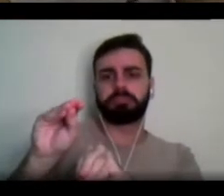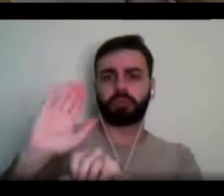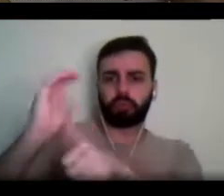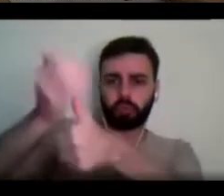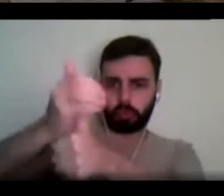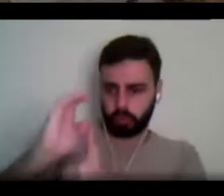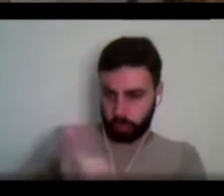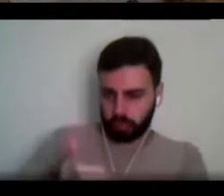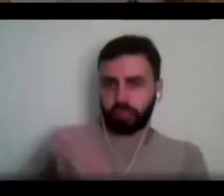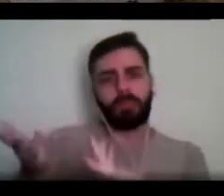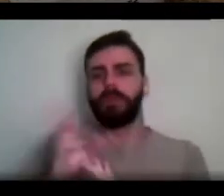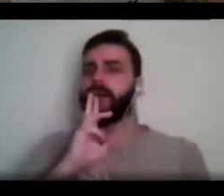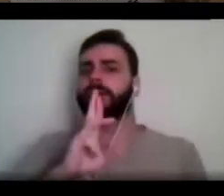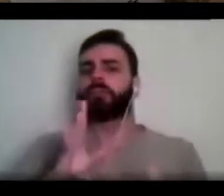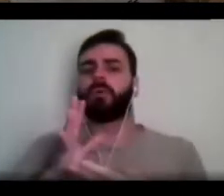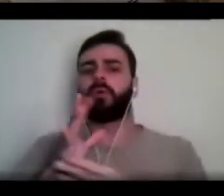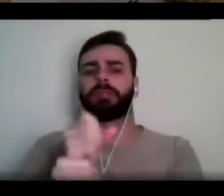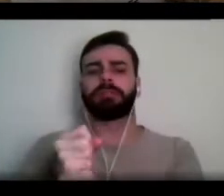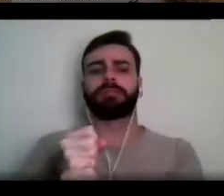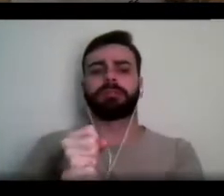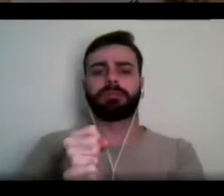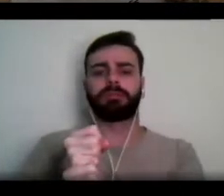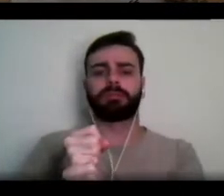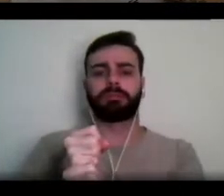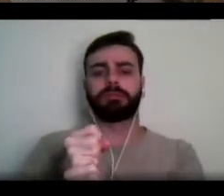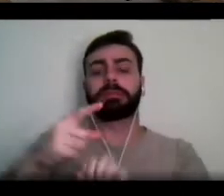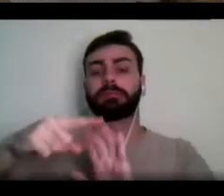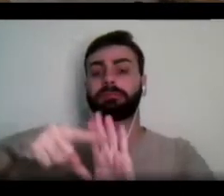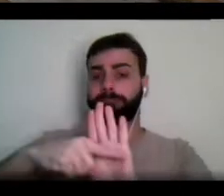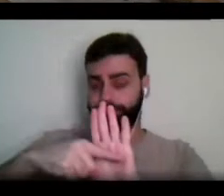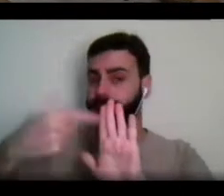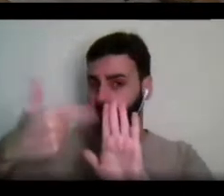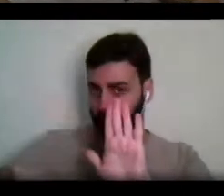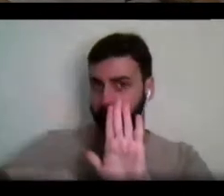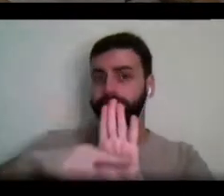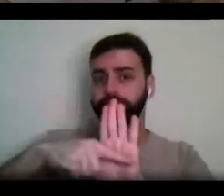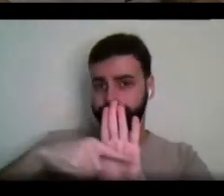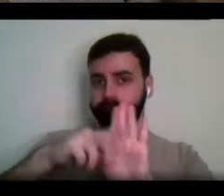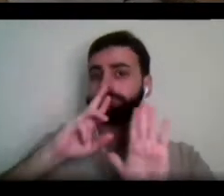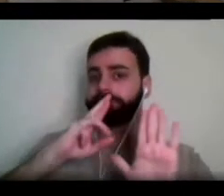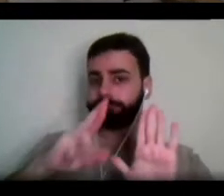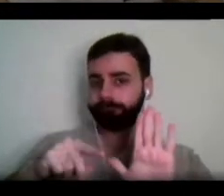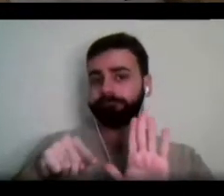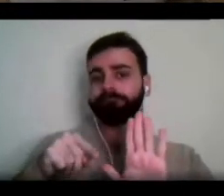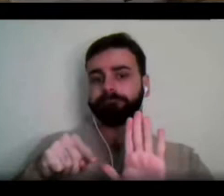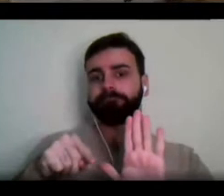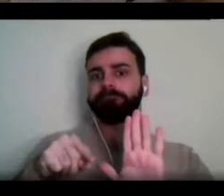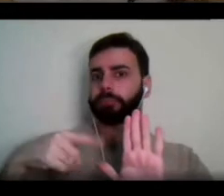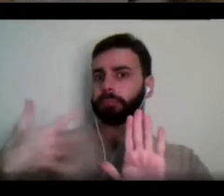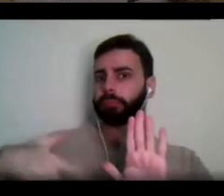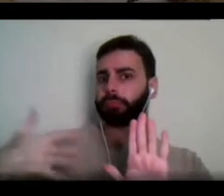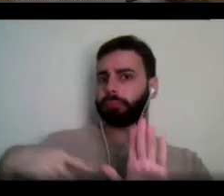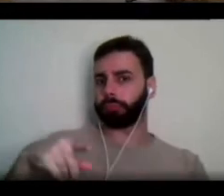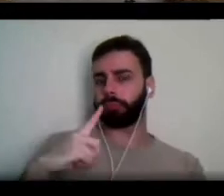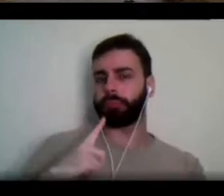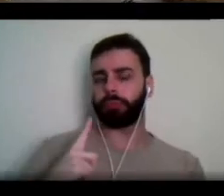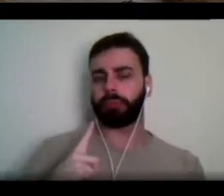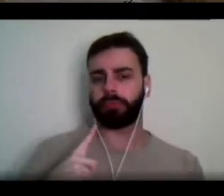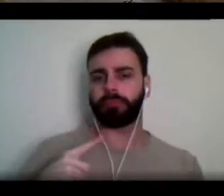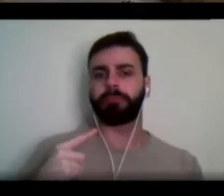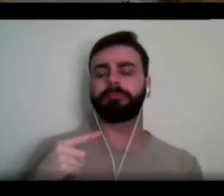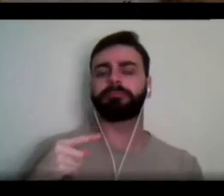metros. Eu coloco esses números aqui, eu vou achar novamente uma aceleração negativa